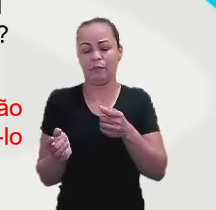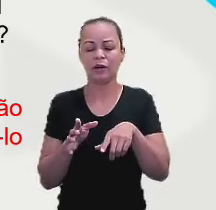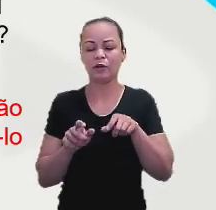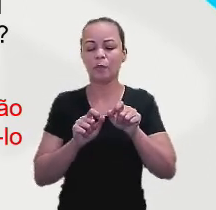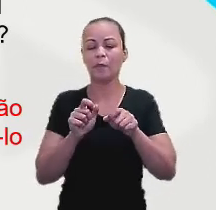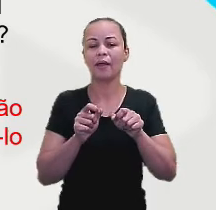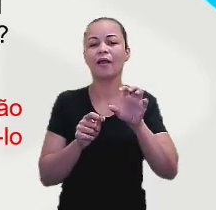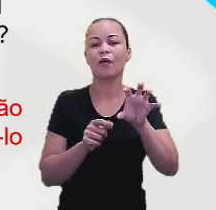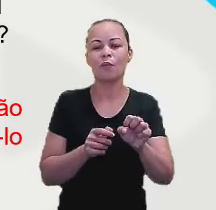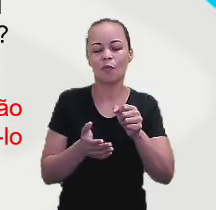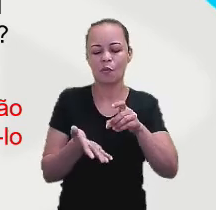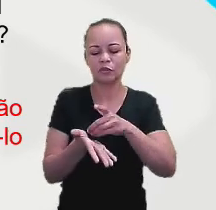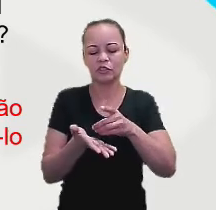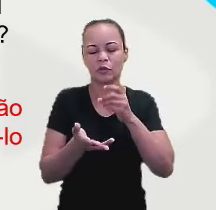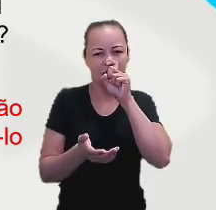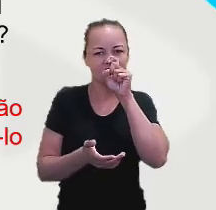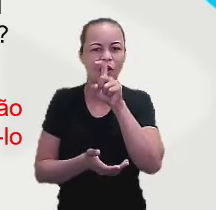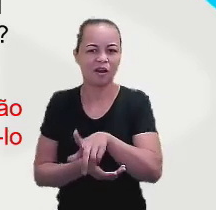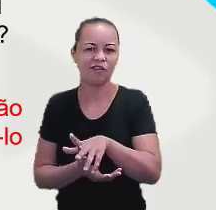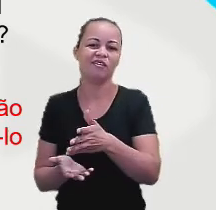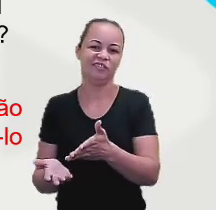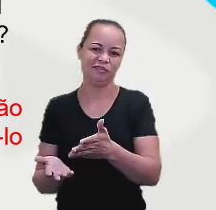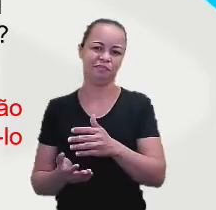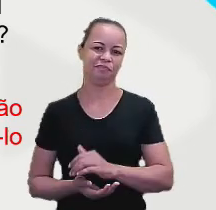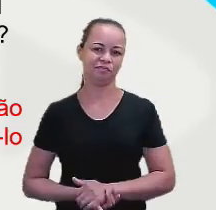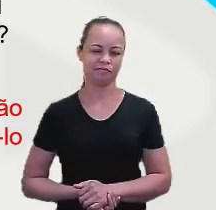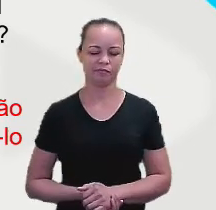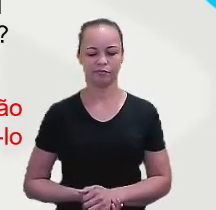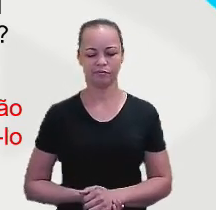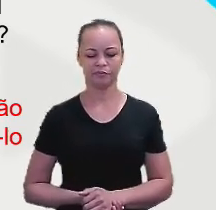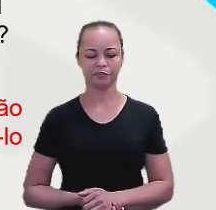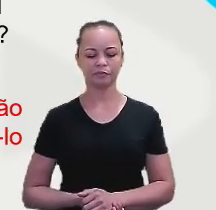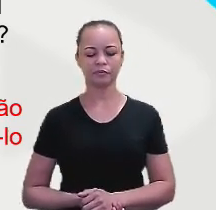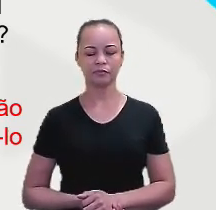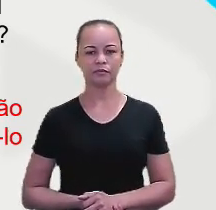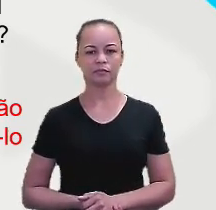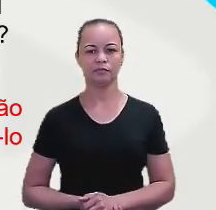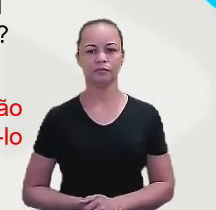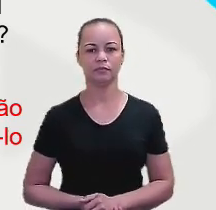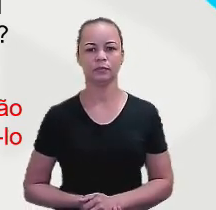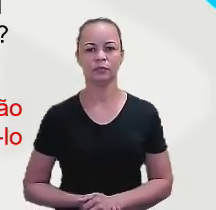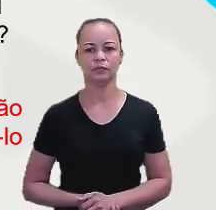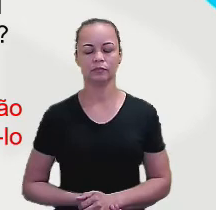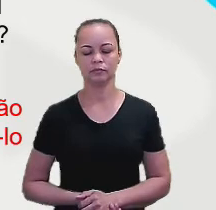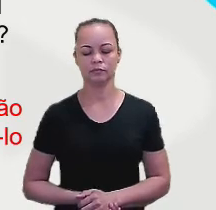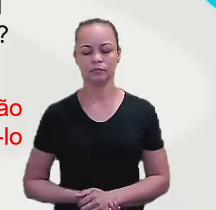por jogá-lo no lixo. Muito bem.